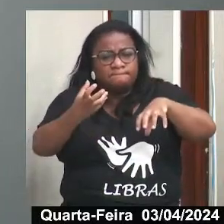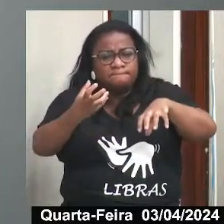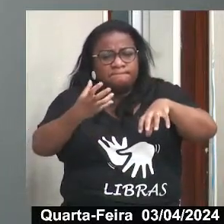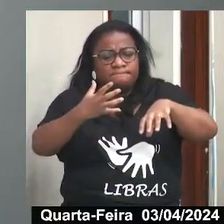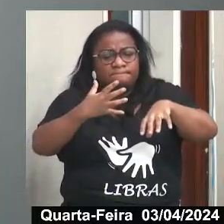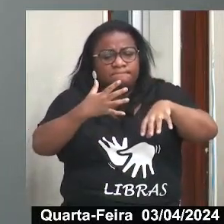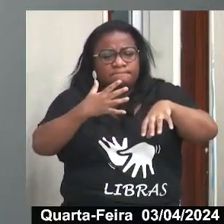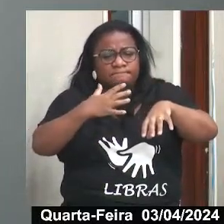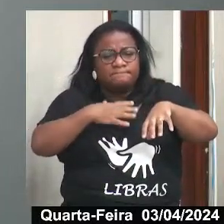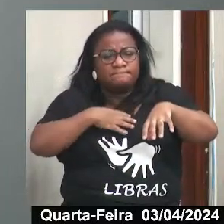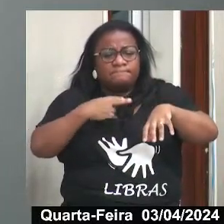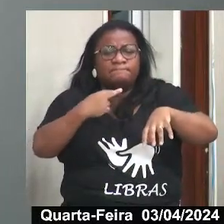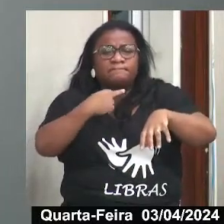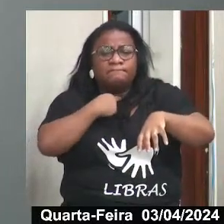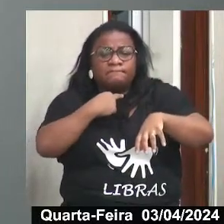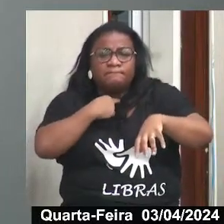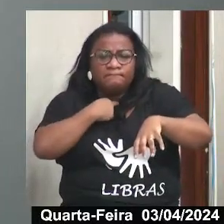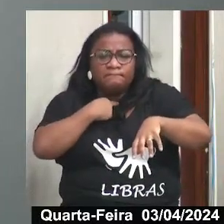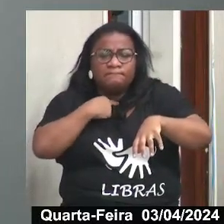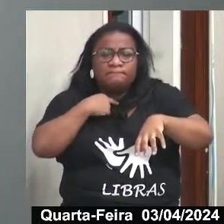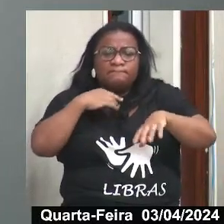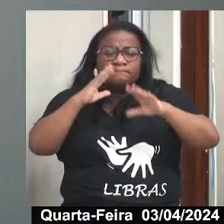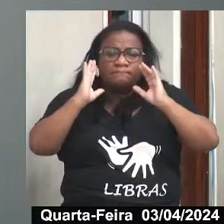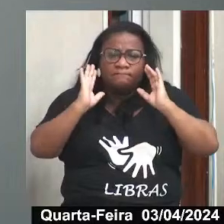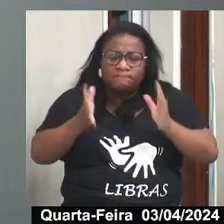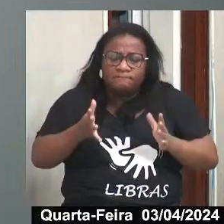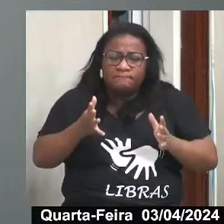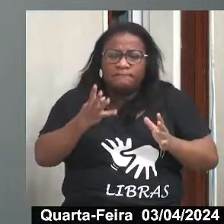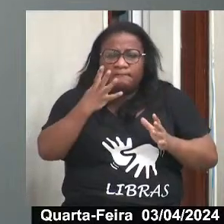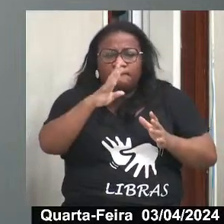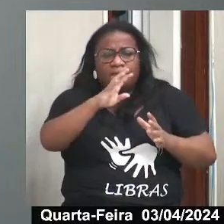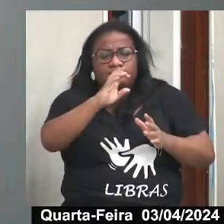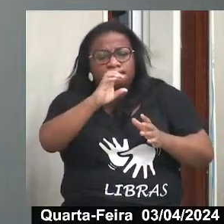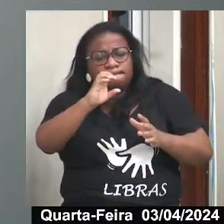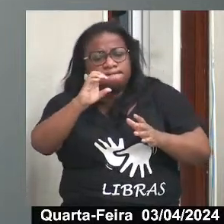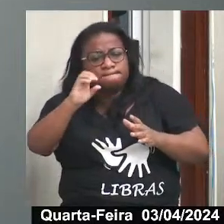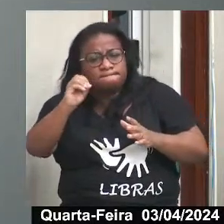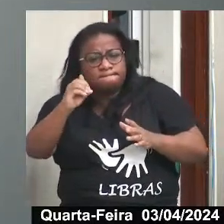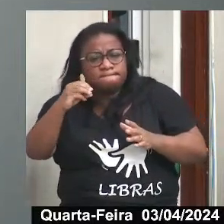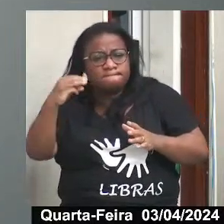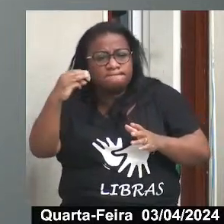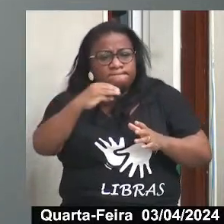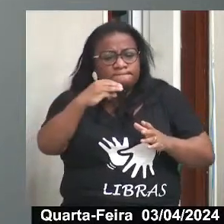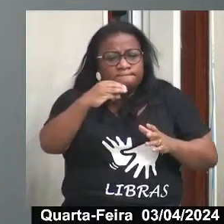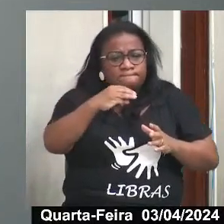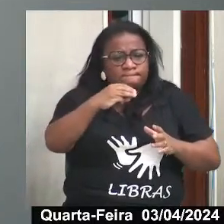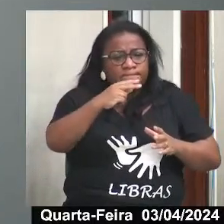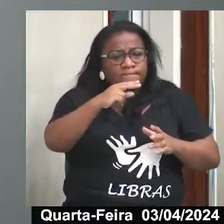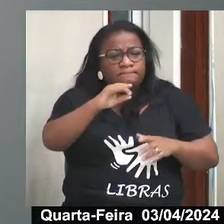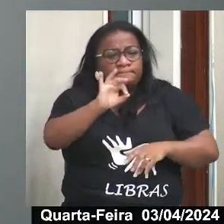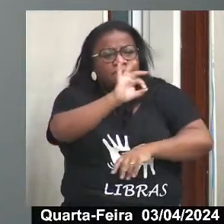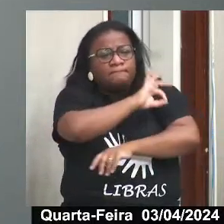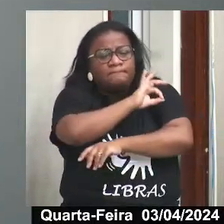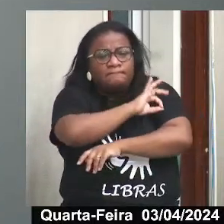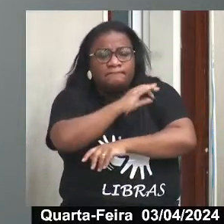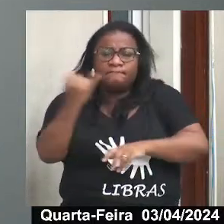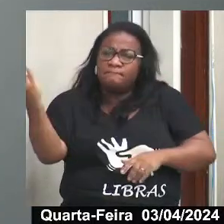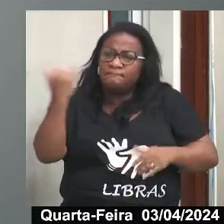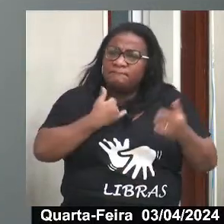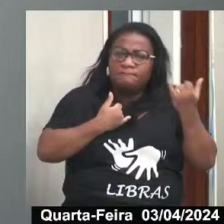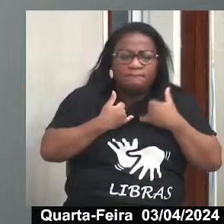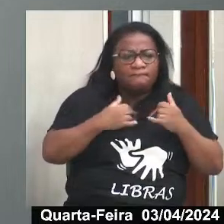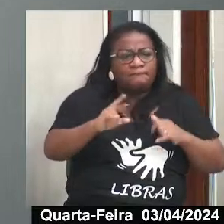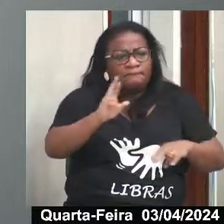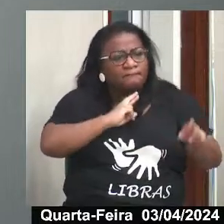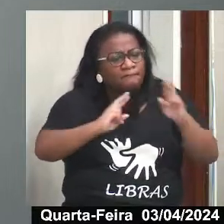mandou uma mensagem, estou ocupado, já te ligo. Passou 40 minutos, o prefeito em Brasília me ligou e falou, é urgente,